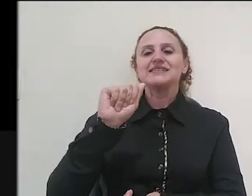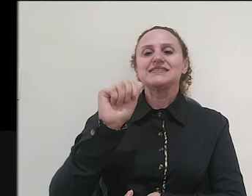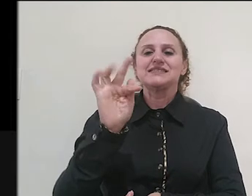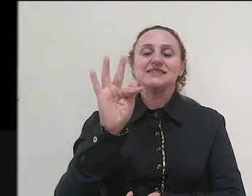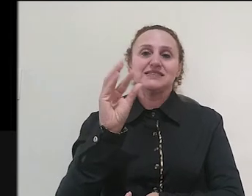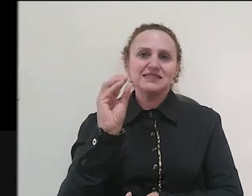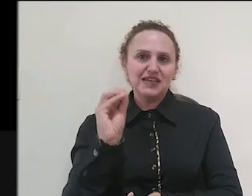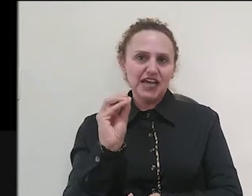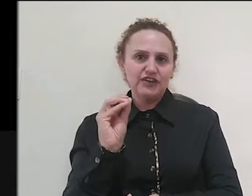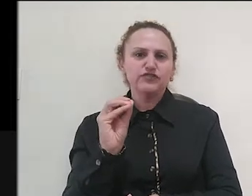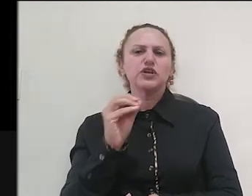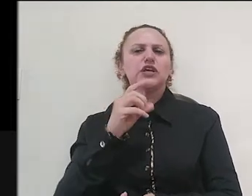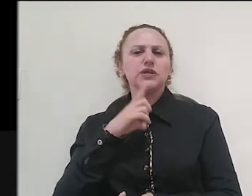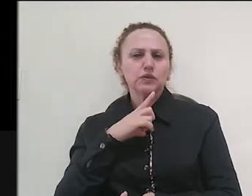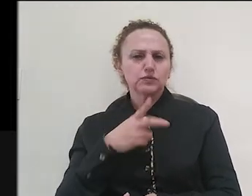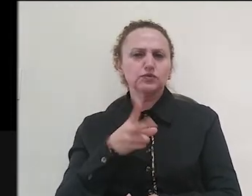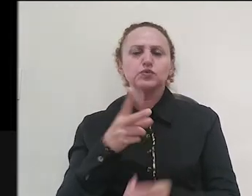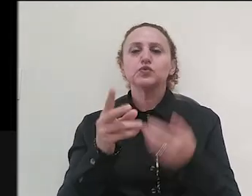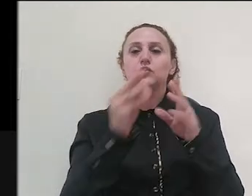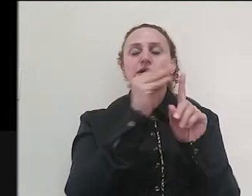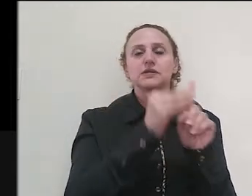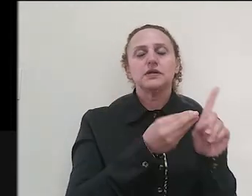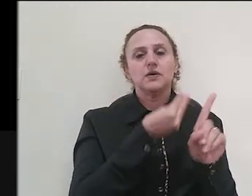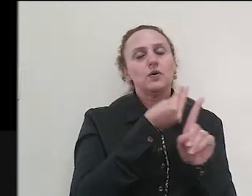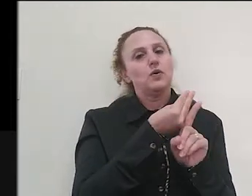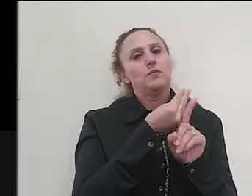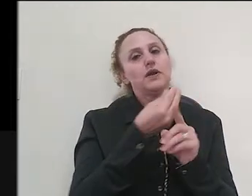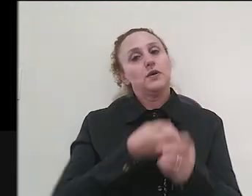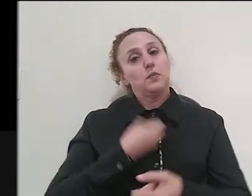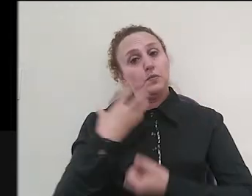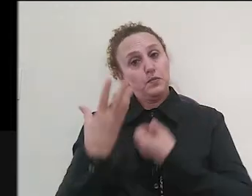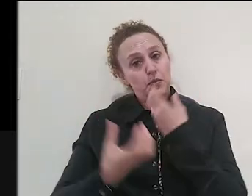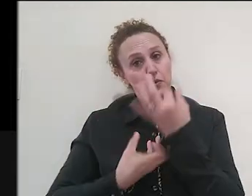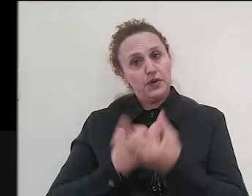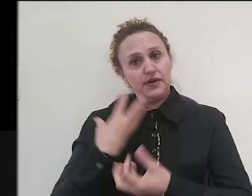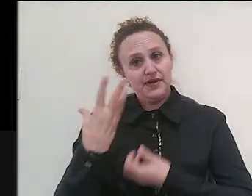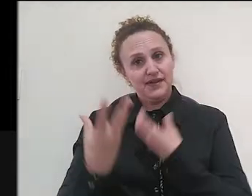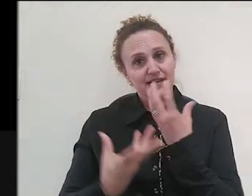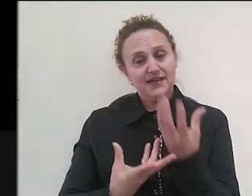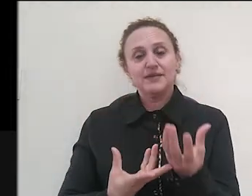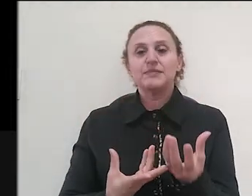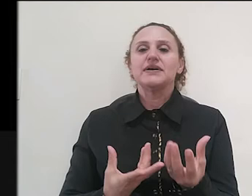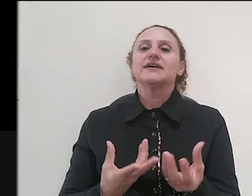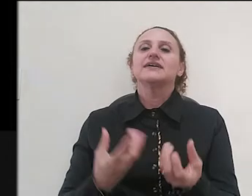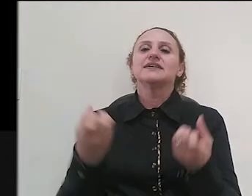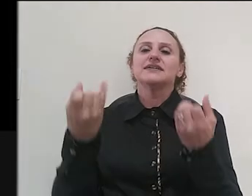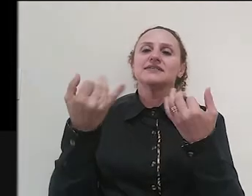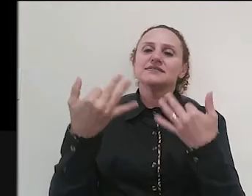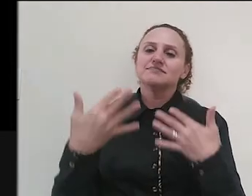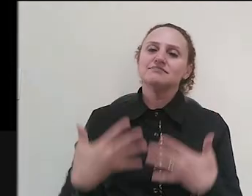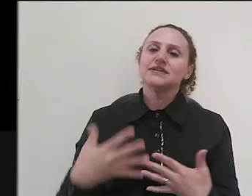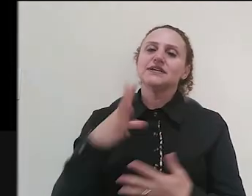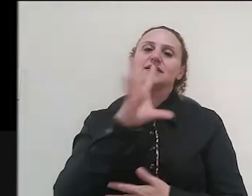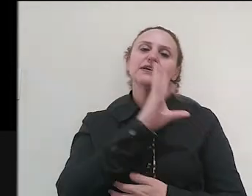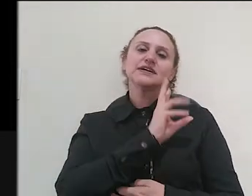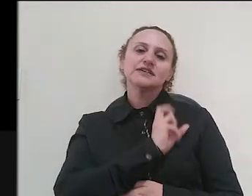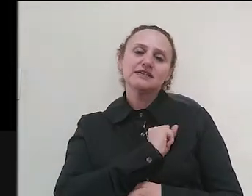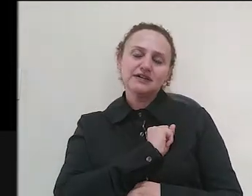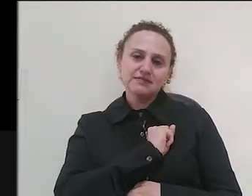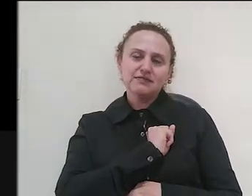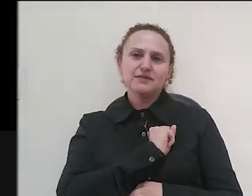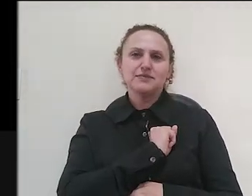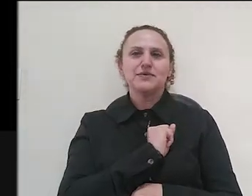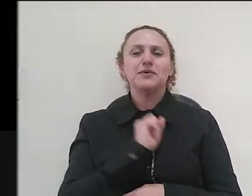hoje permanece. E esse poema é um dos poemas que fala de amor, né? O amor agita meu espírito como se fosse um vendaval a desabar sobre